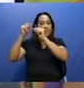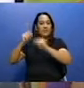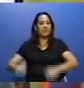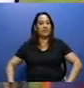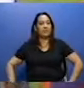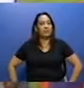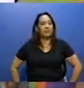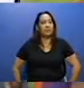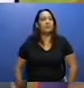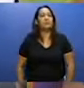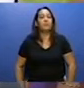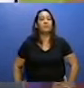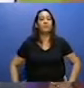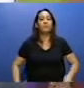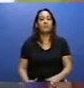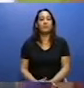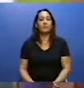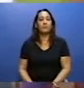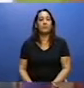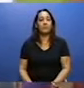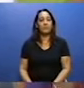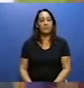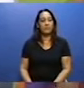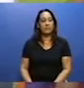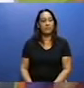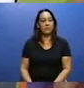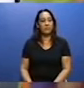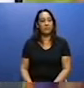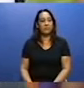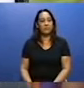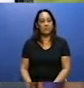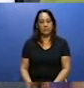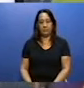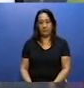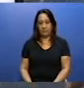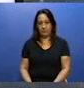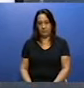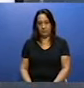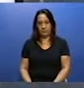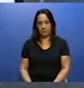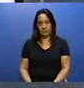tem que ter 10. Desenha lá bem bonito.